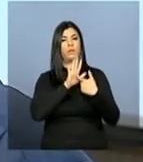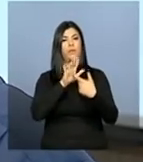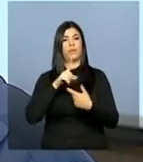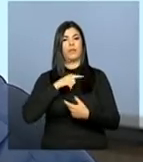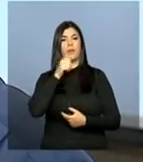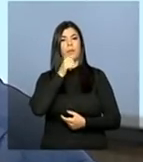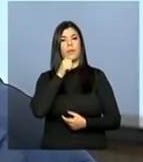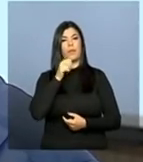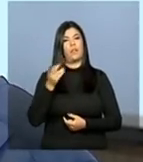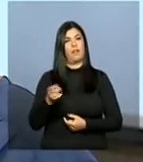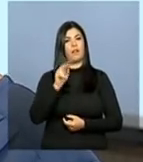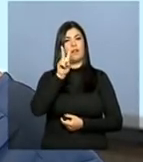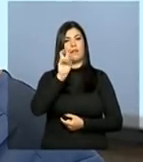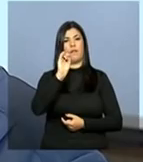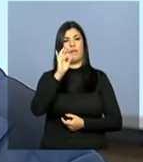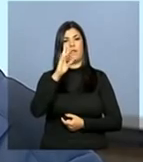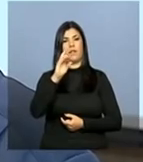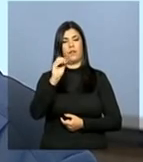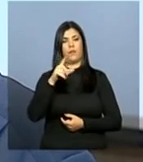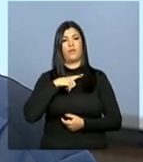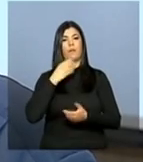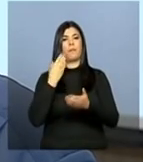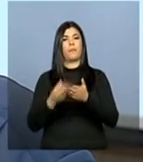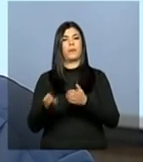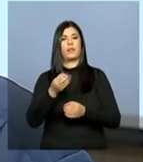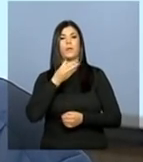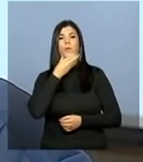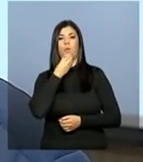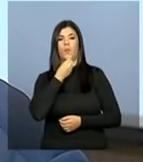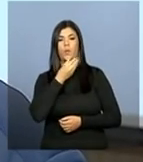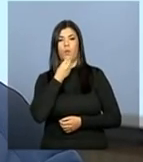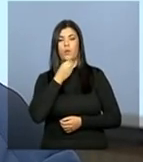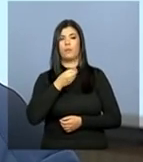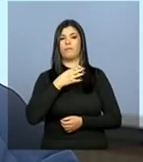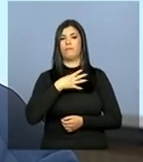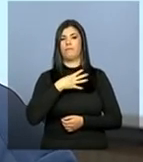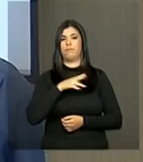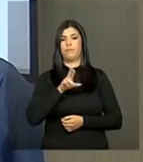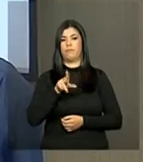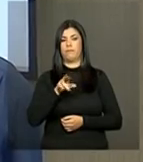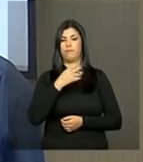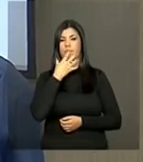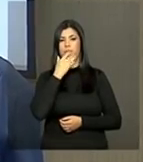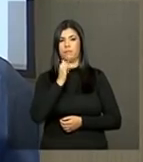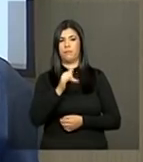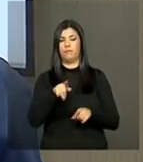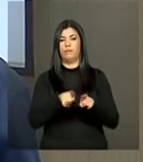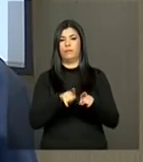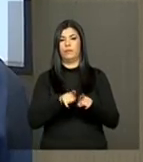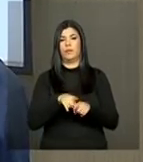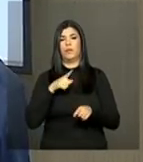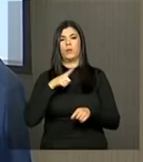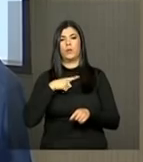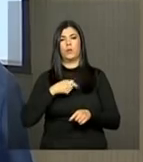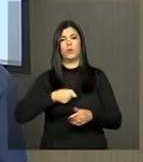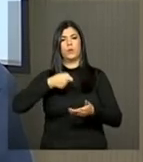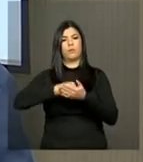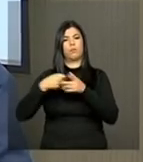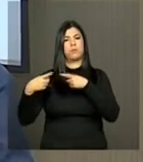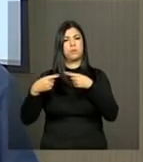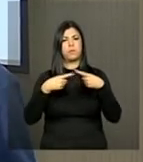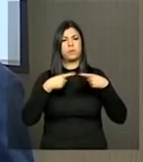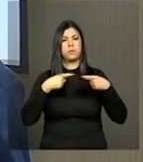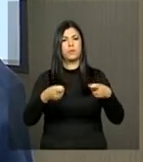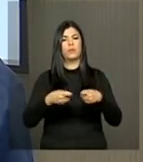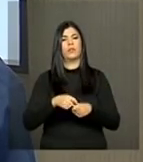Lavinha que perdeu o marido o pai e o irmão durante a Guerrilha do Araguaia para o regime militar ela lembra